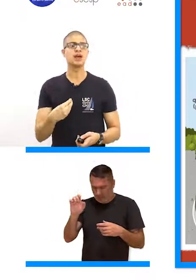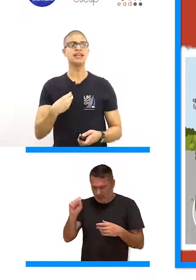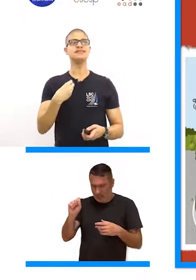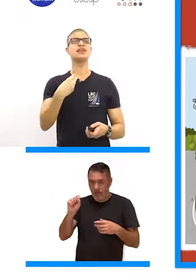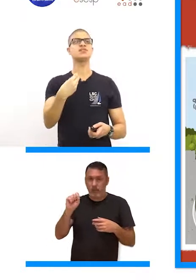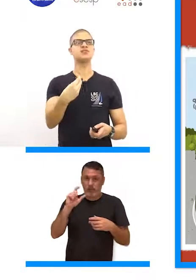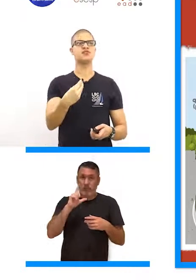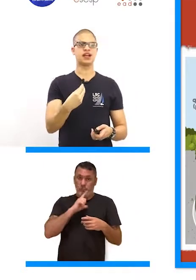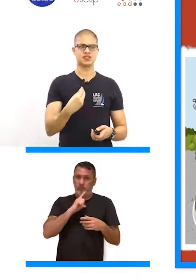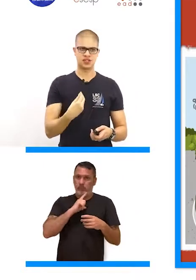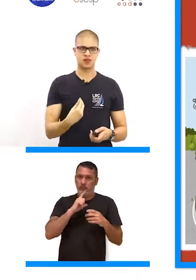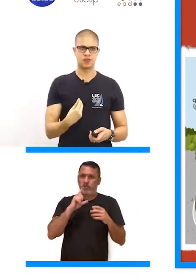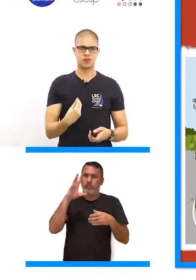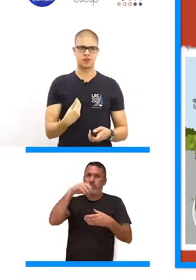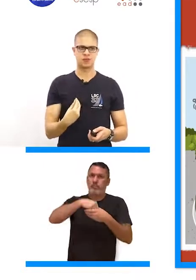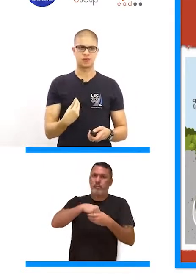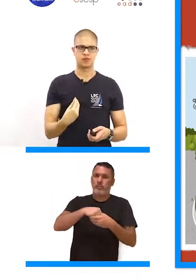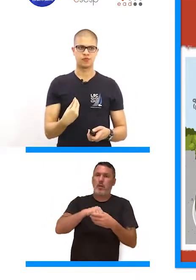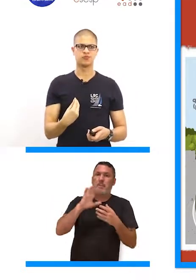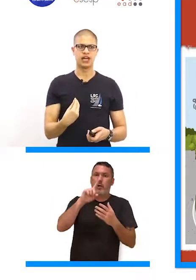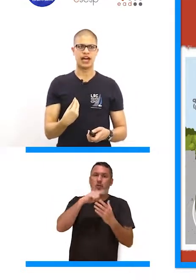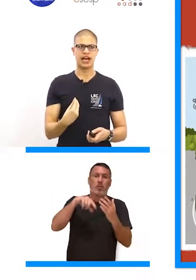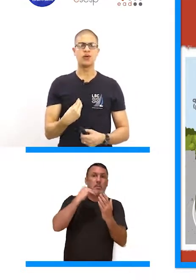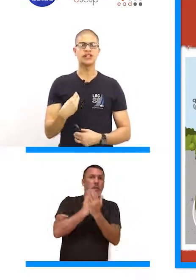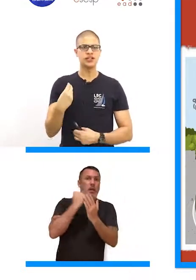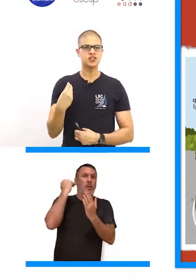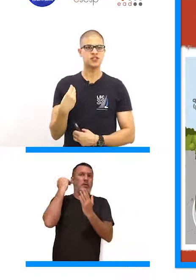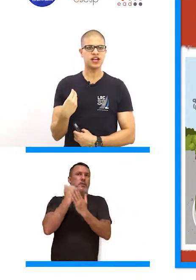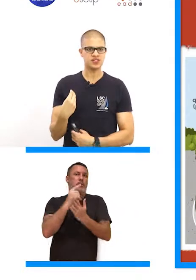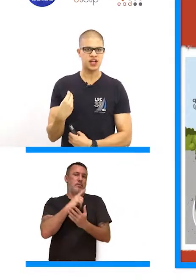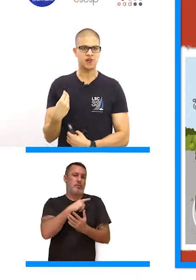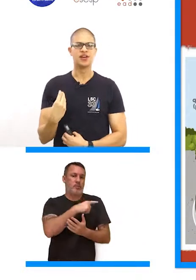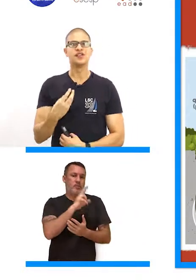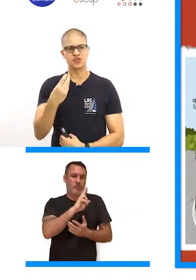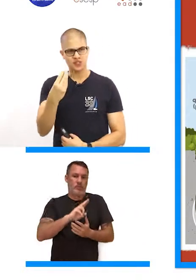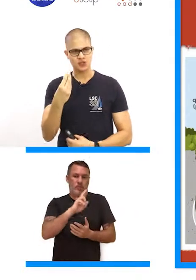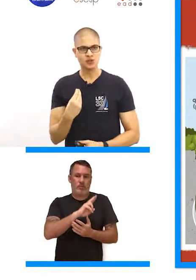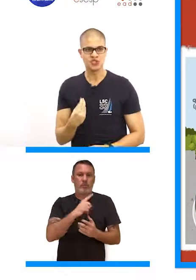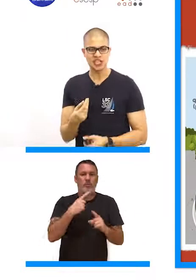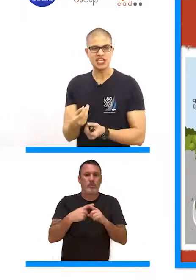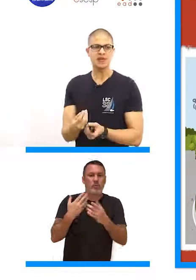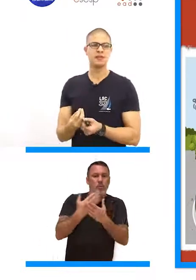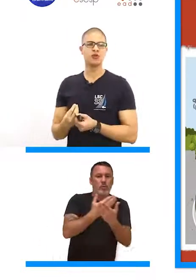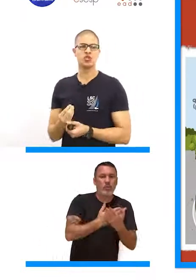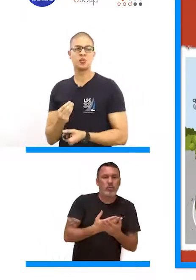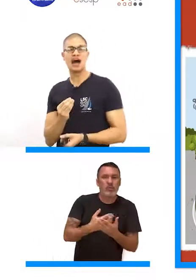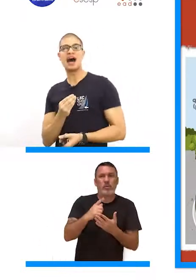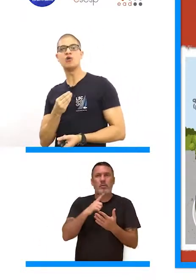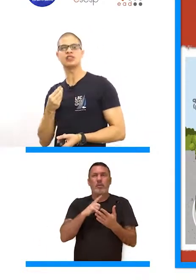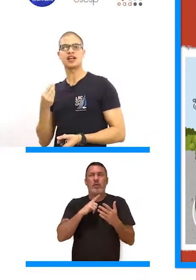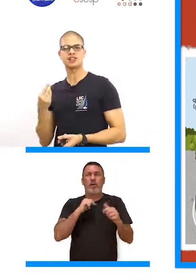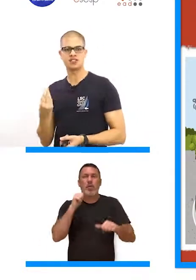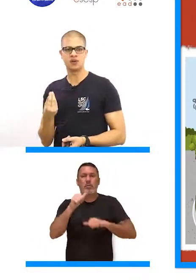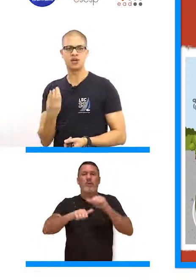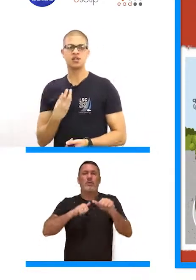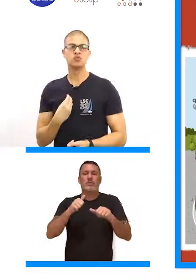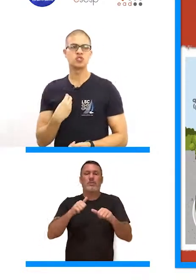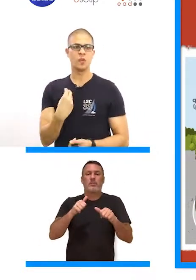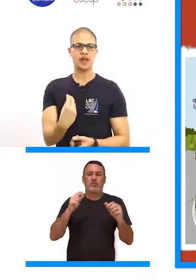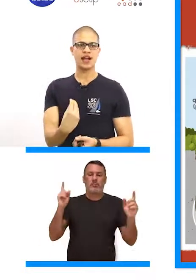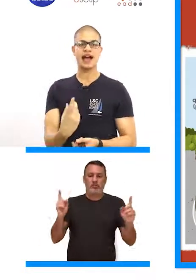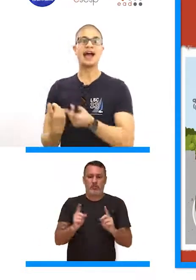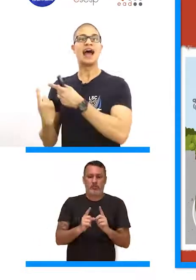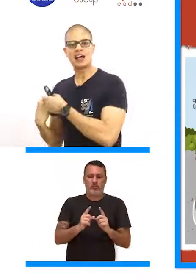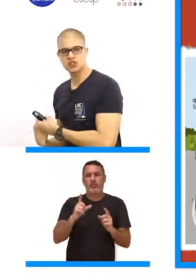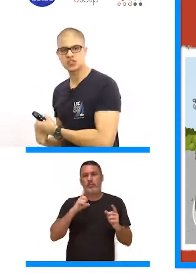aqui de uma intensificação, tá? Uma intensificação. Vocês estudam isso em química, em biologia, uma alteração do